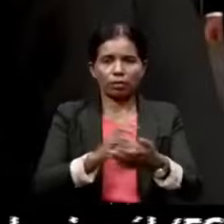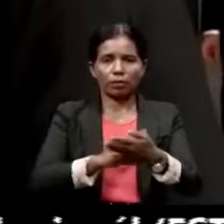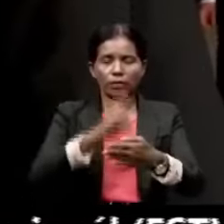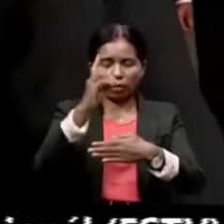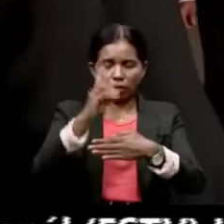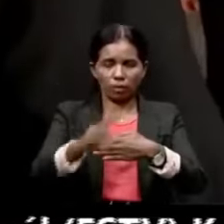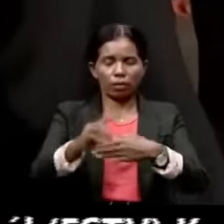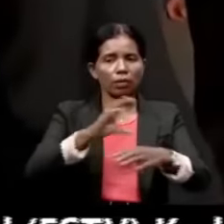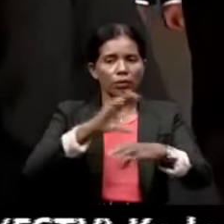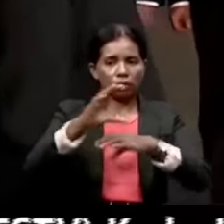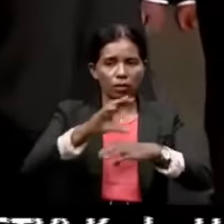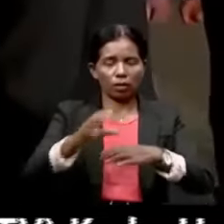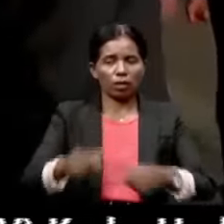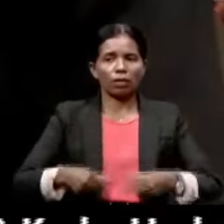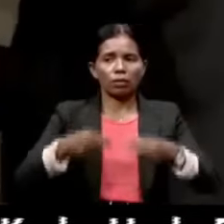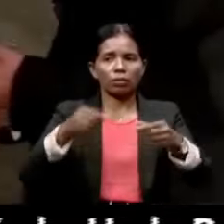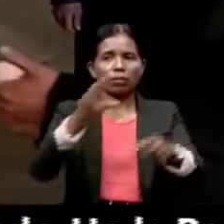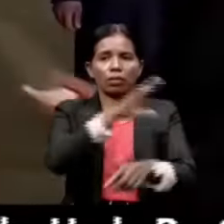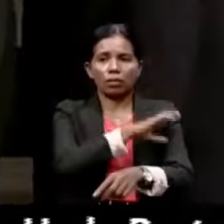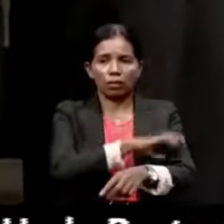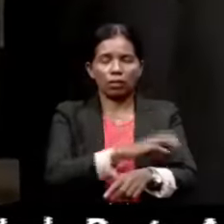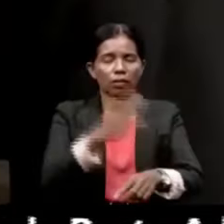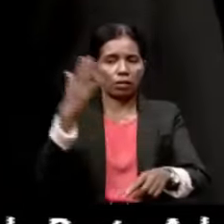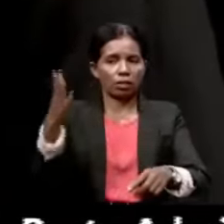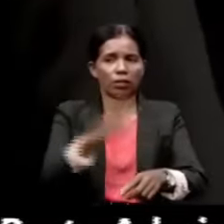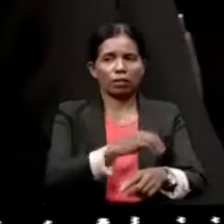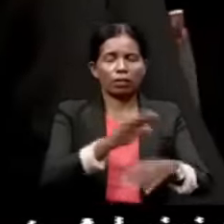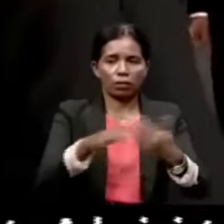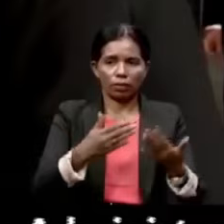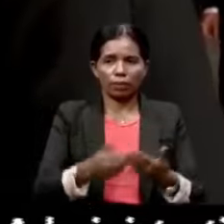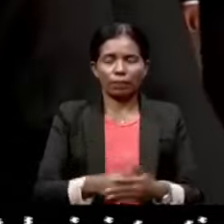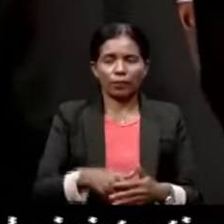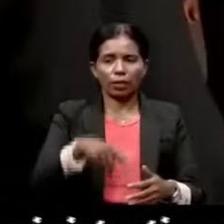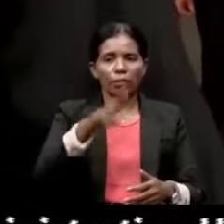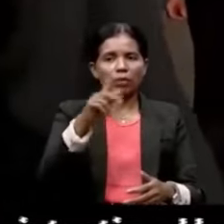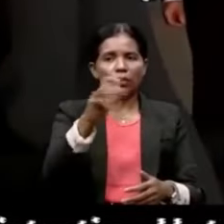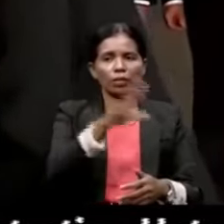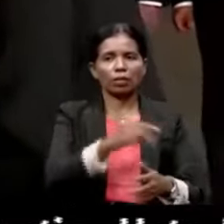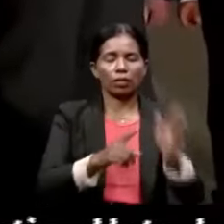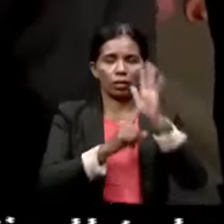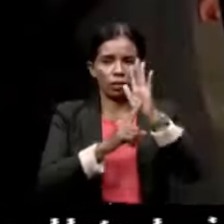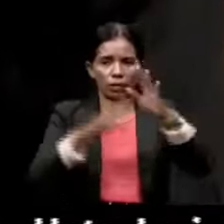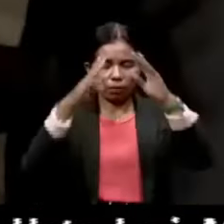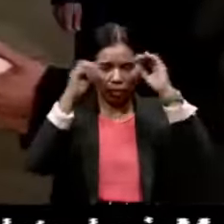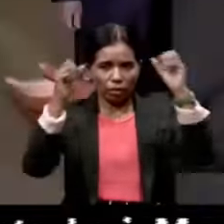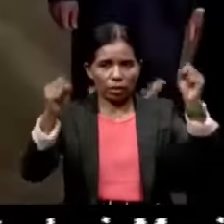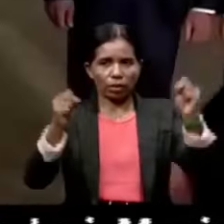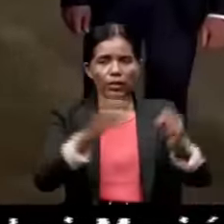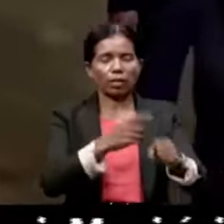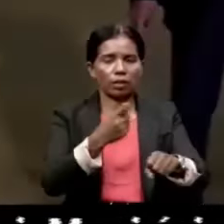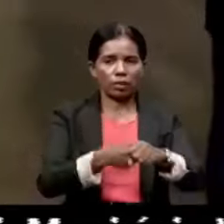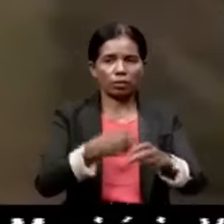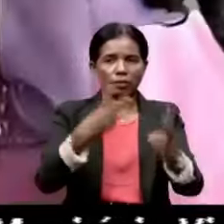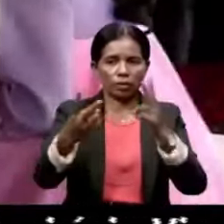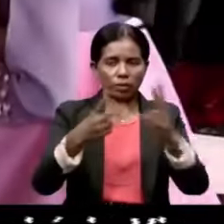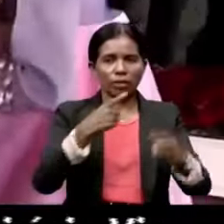desenvolve comércio no fortalece segurança iha Eurásia tomak. Putin mos fosai ordem presidencial iha tempo visita ne